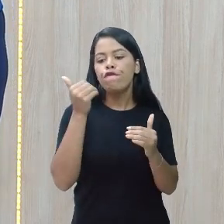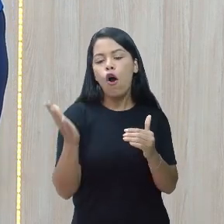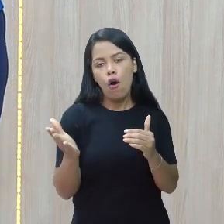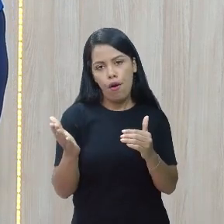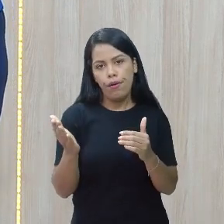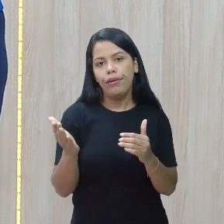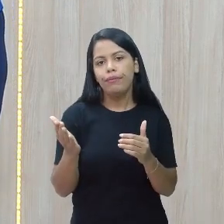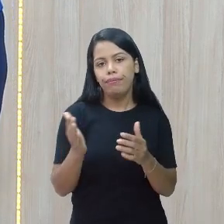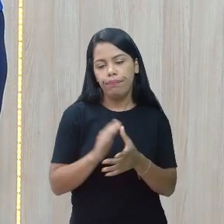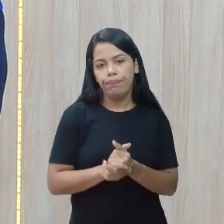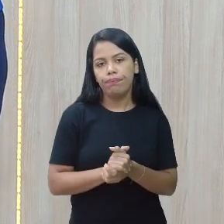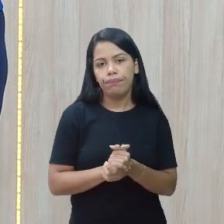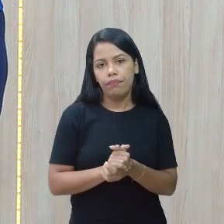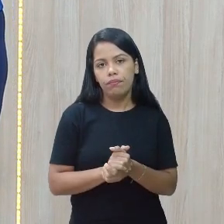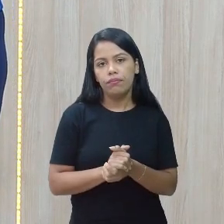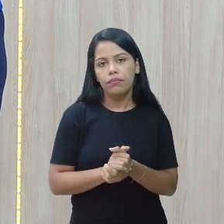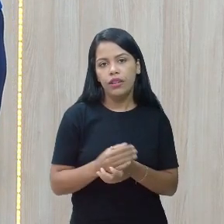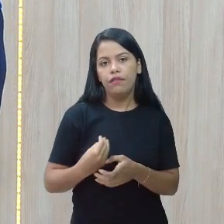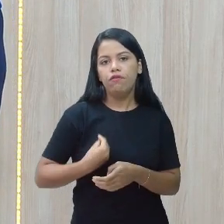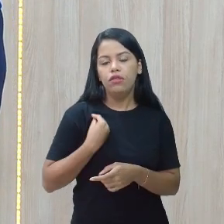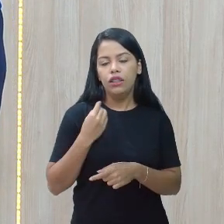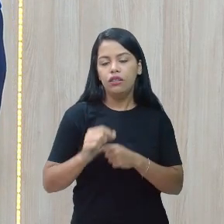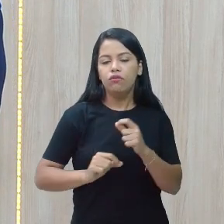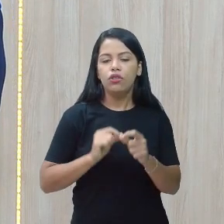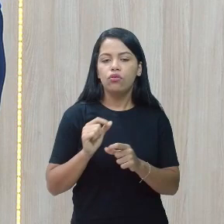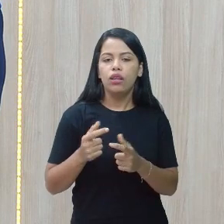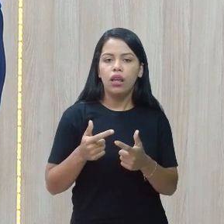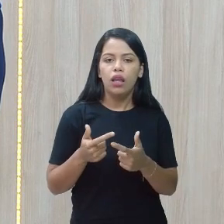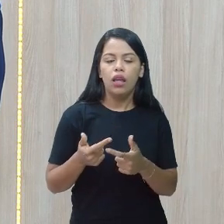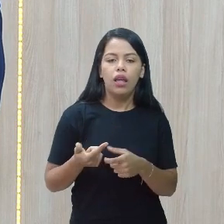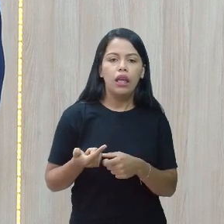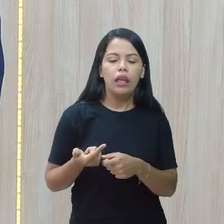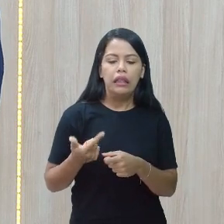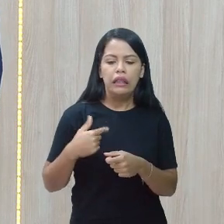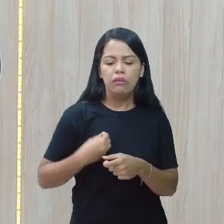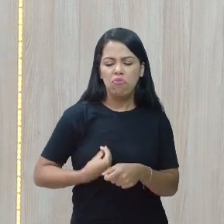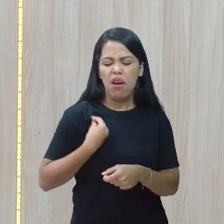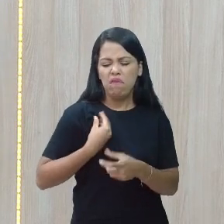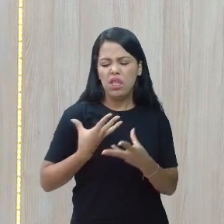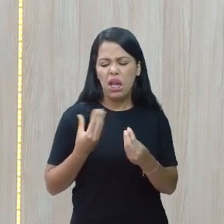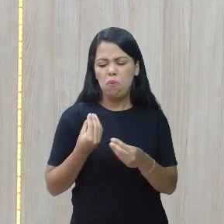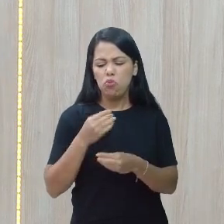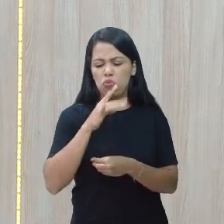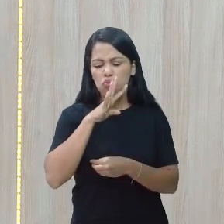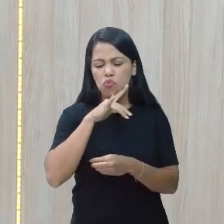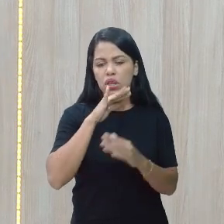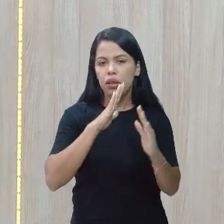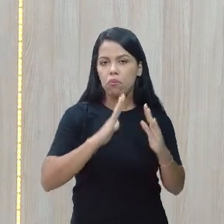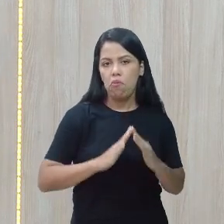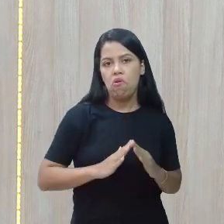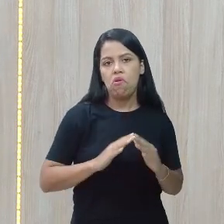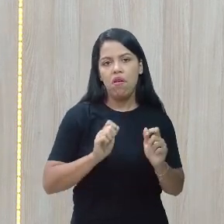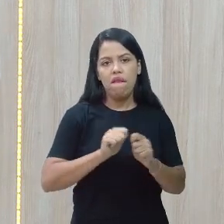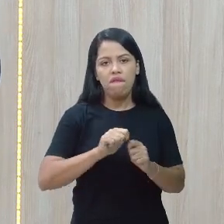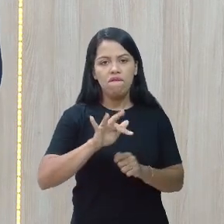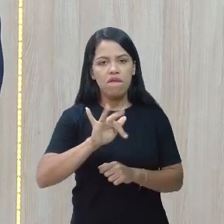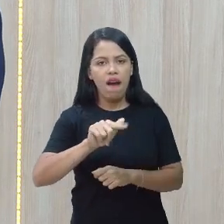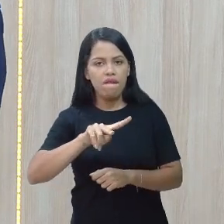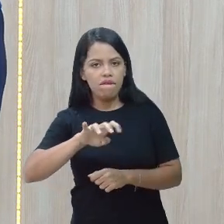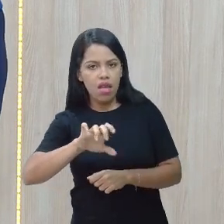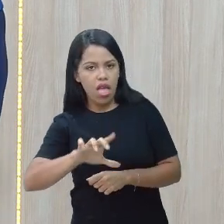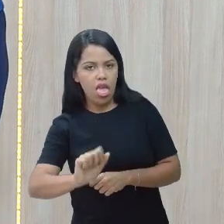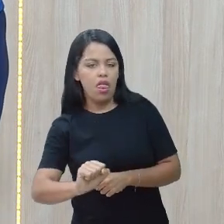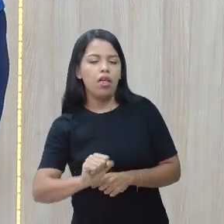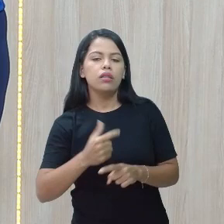às vezes até em situação, né, muito ruim de moradia, né, nas favelas,